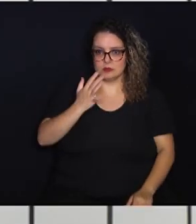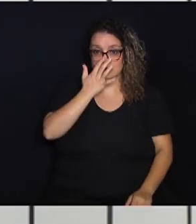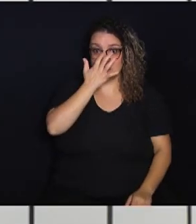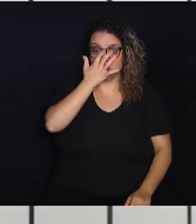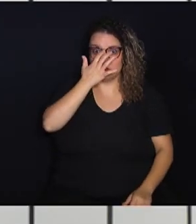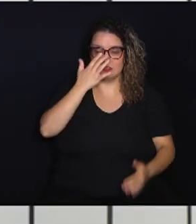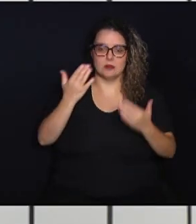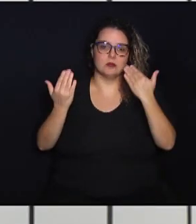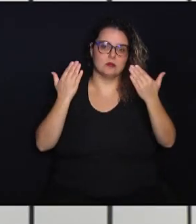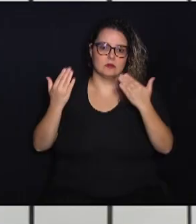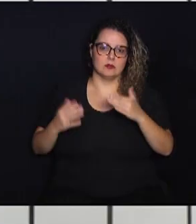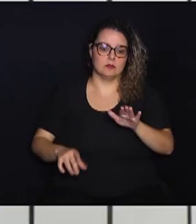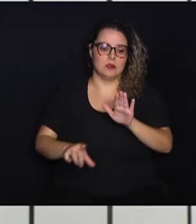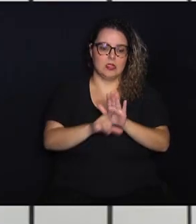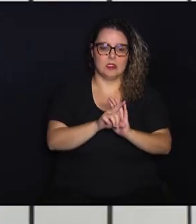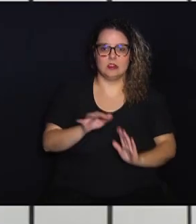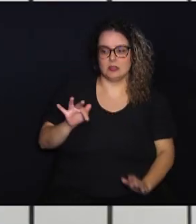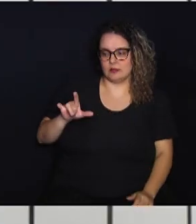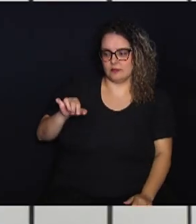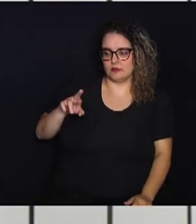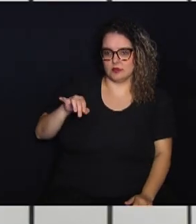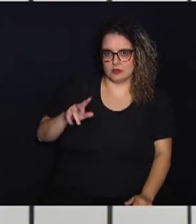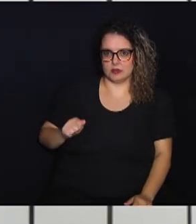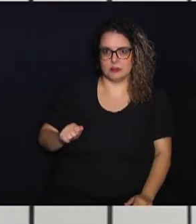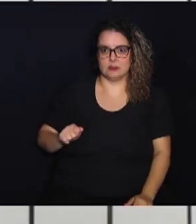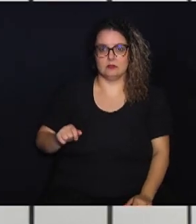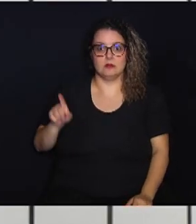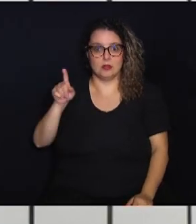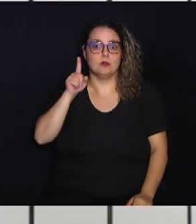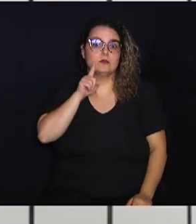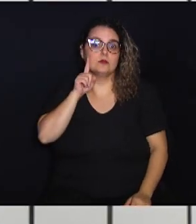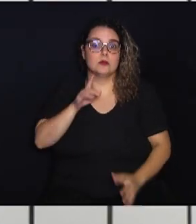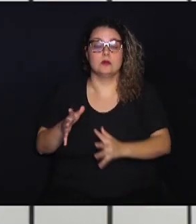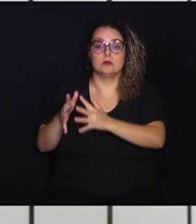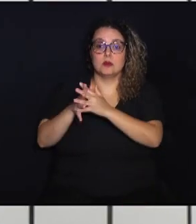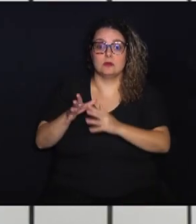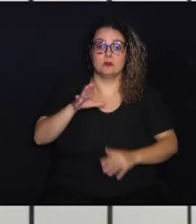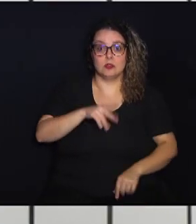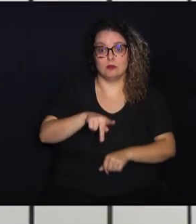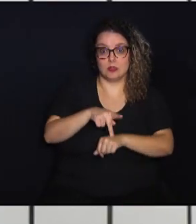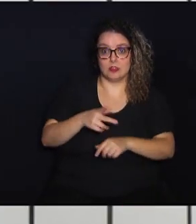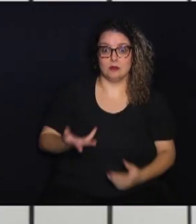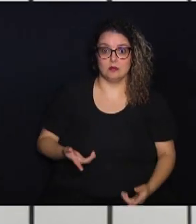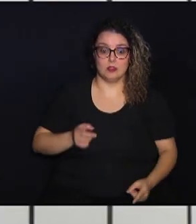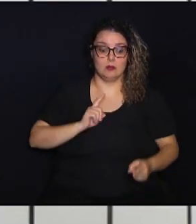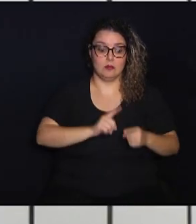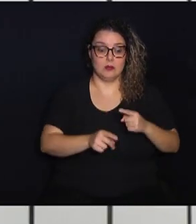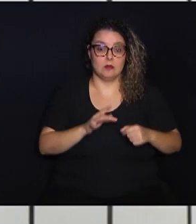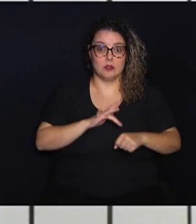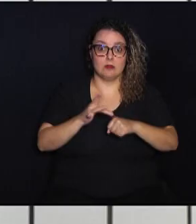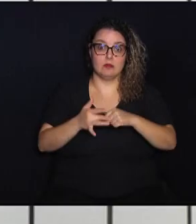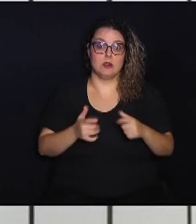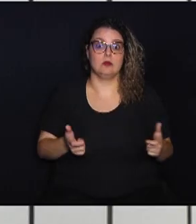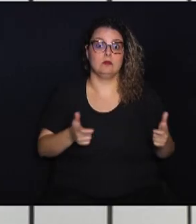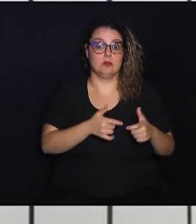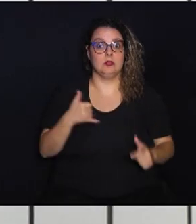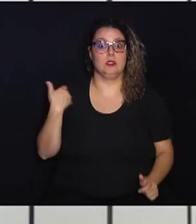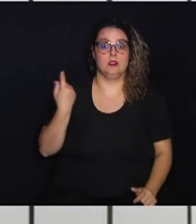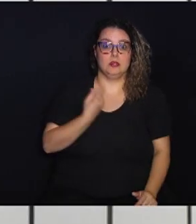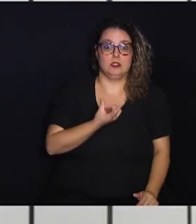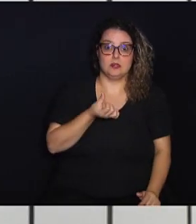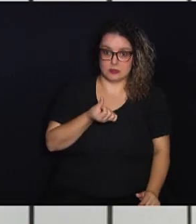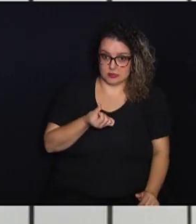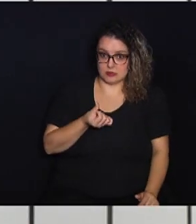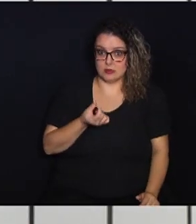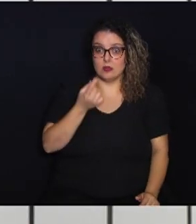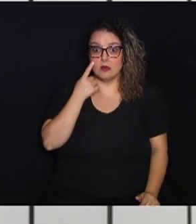comparar um pouquinho. Uma lei da Flórida nos Estados Unidos deve proibir o uso de redes sociais por crianças e adolescentes menores de 16